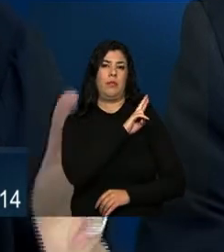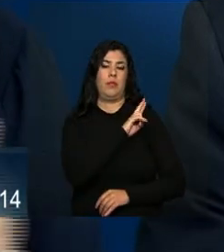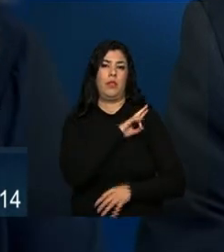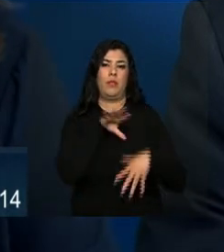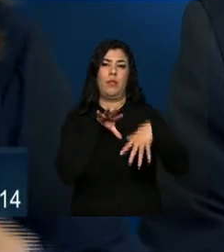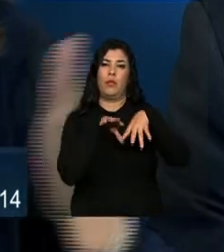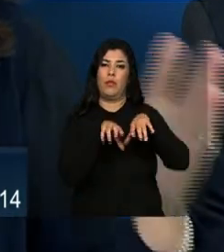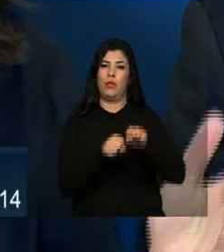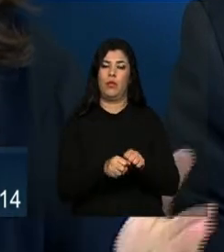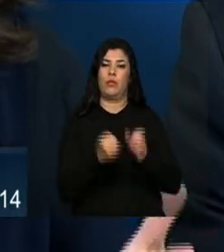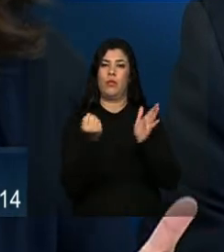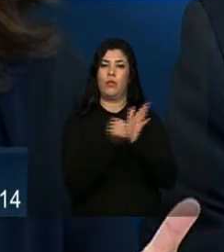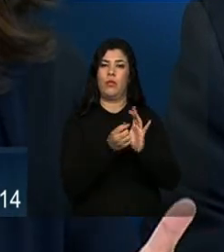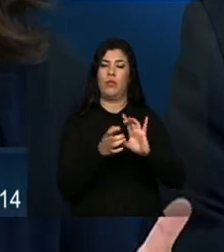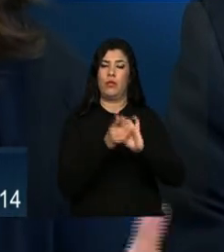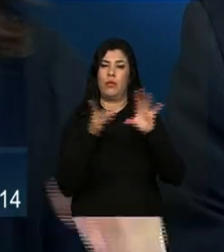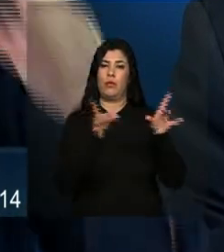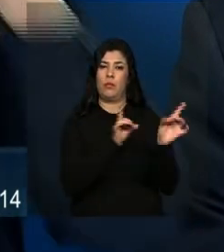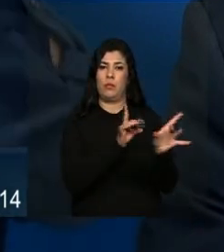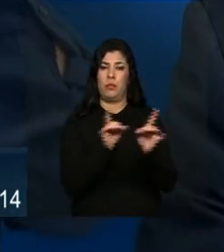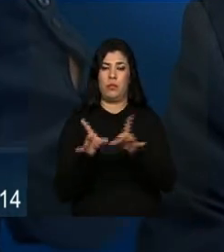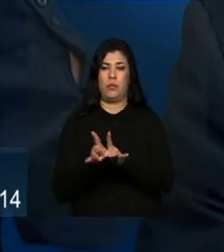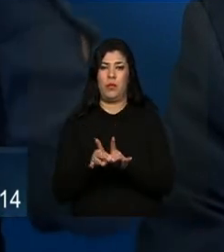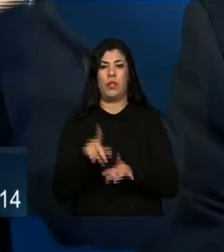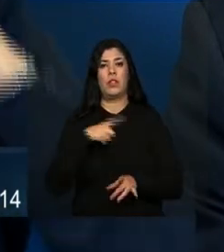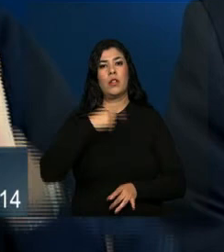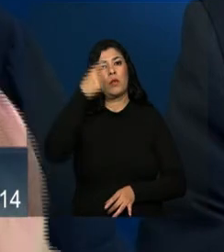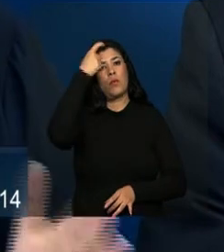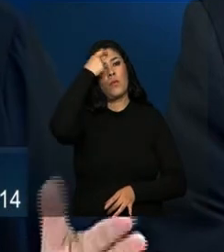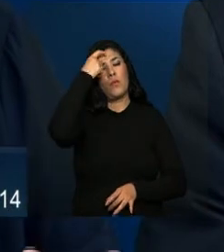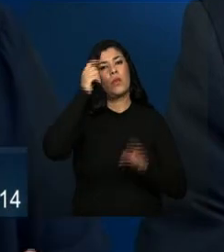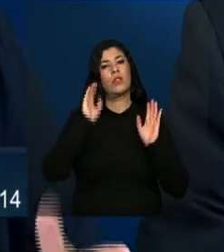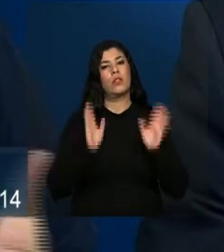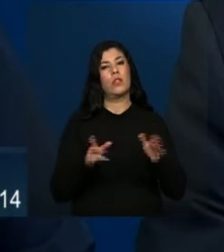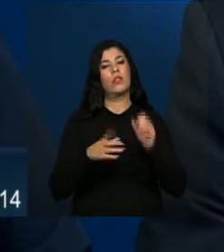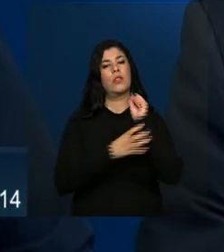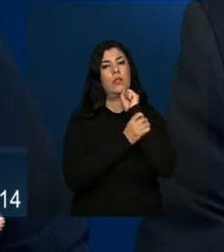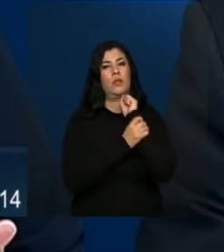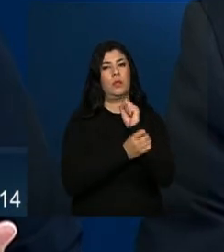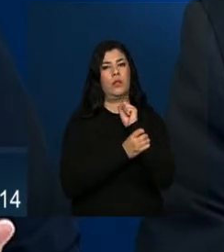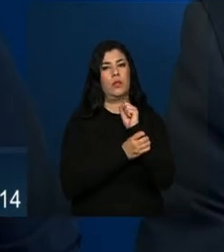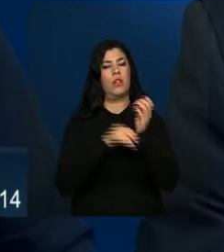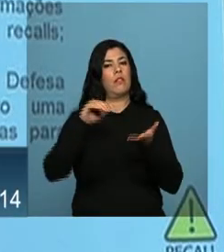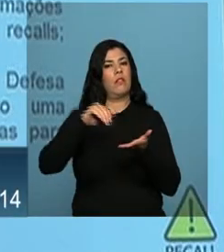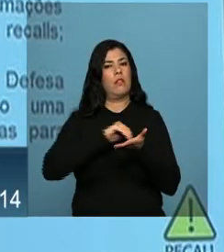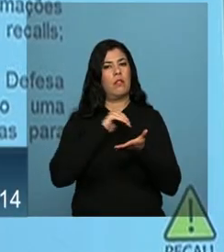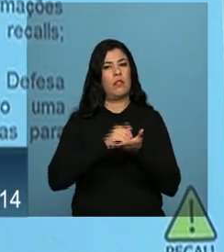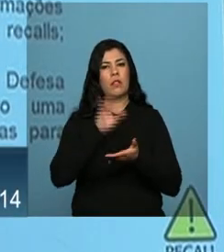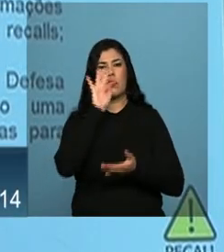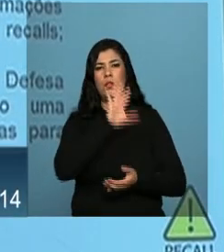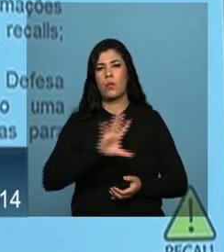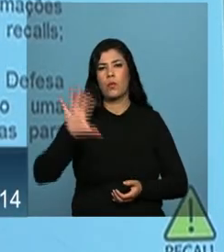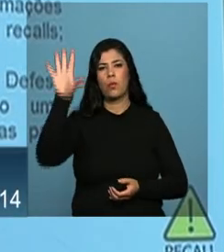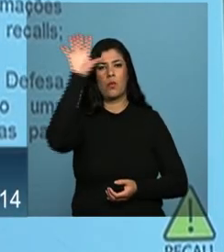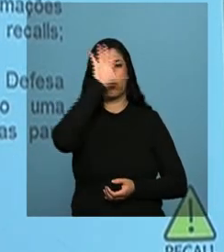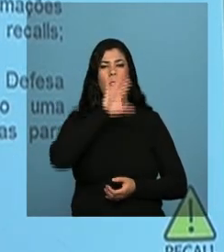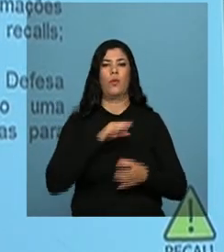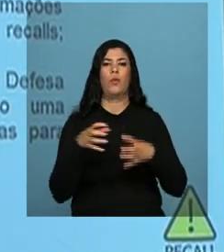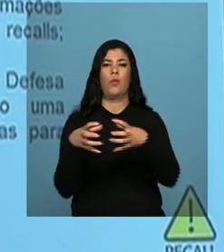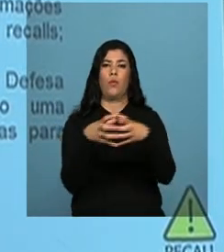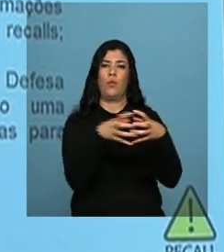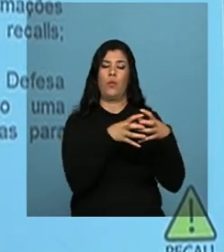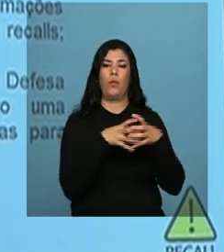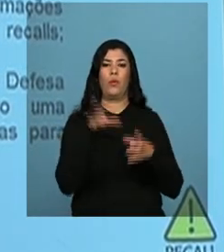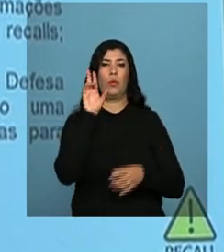então que nessa ampliação dessa informação dessa Concentração seguramente não só a secretaria mas todos os órgãos que estão